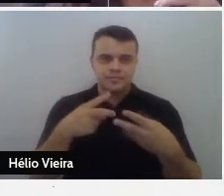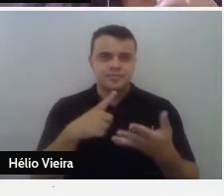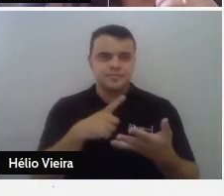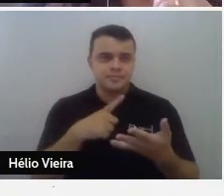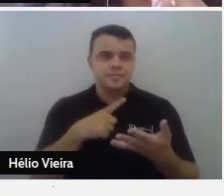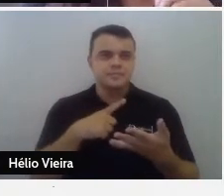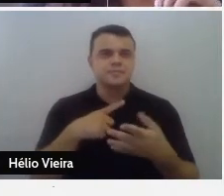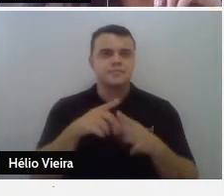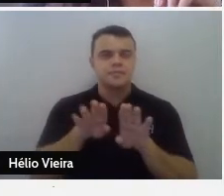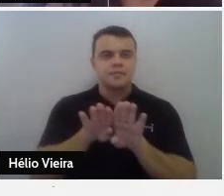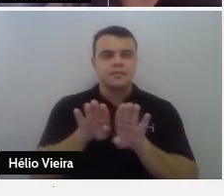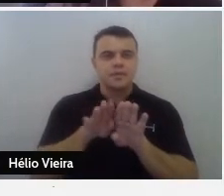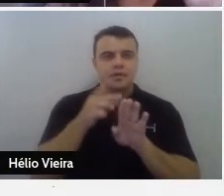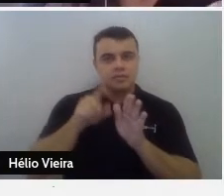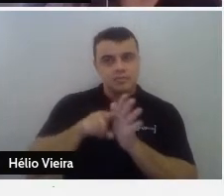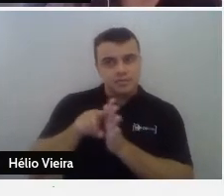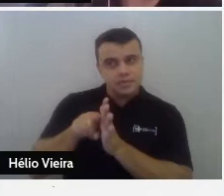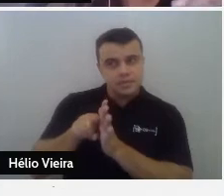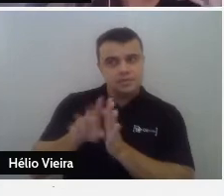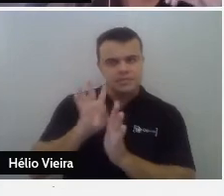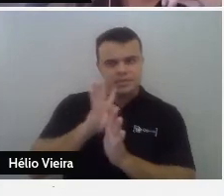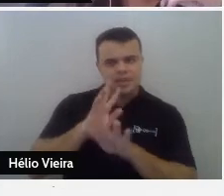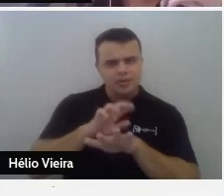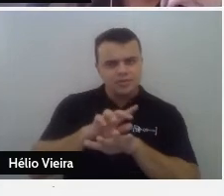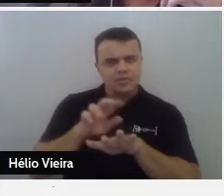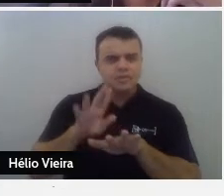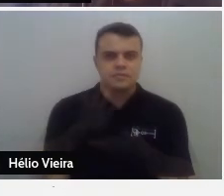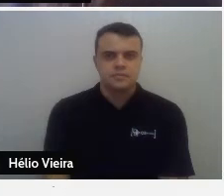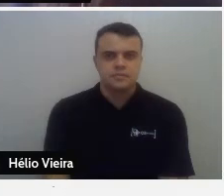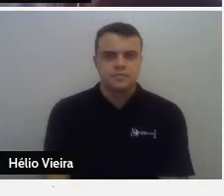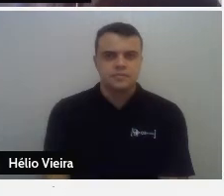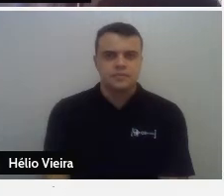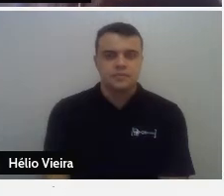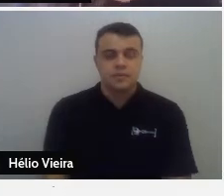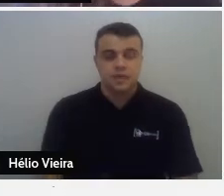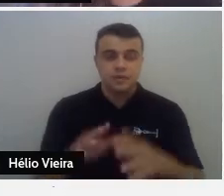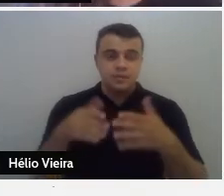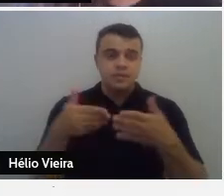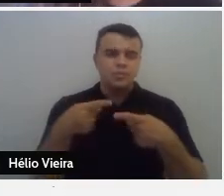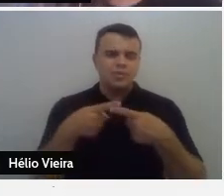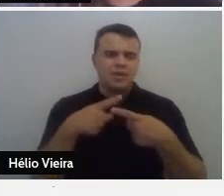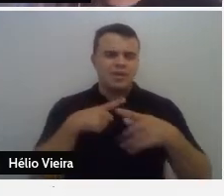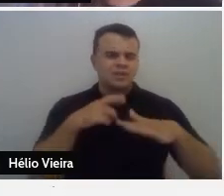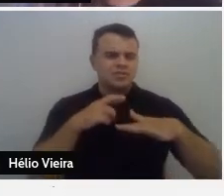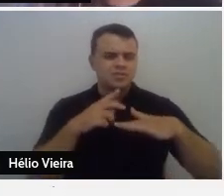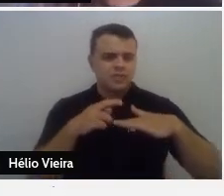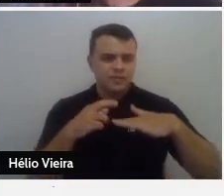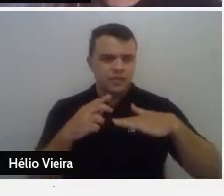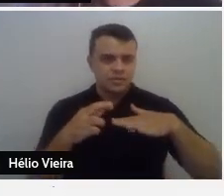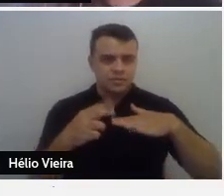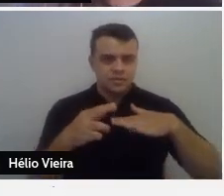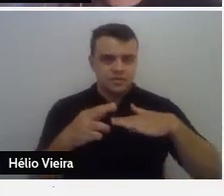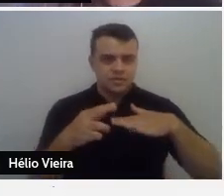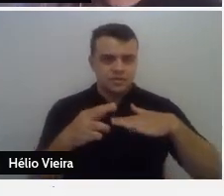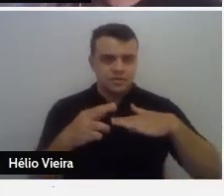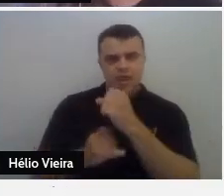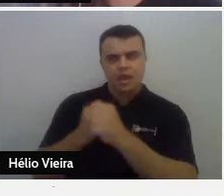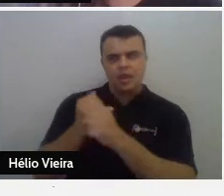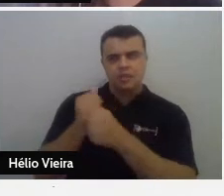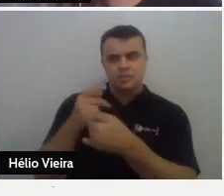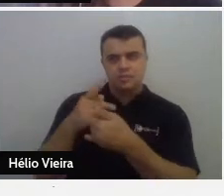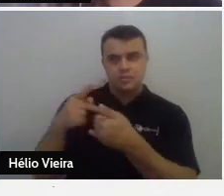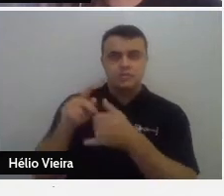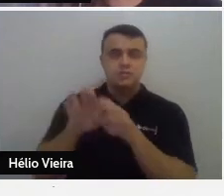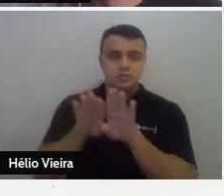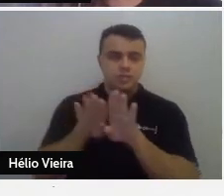e para ser explorado. Então, tem muita coisa para ser explorada. Bom, existem vários sites e aplicativos que